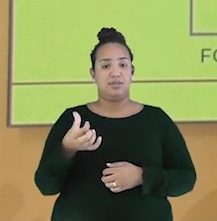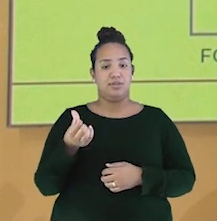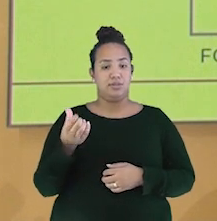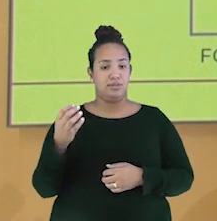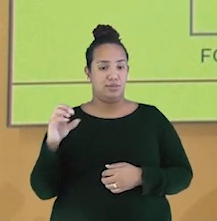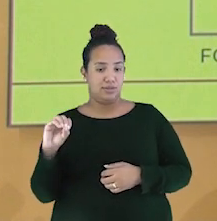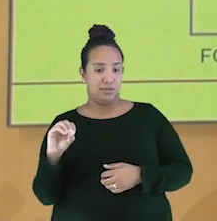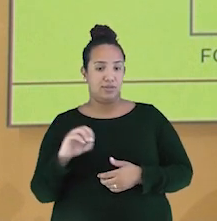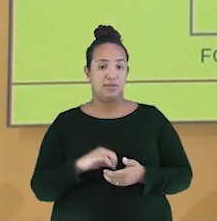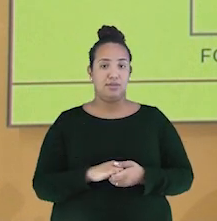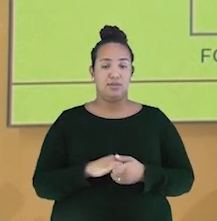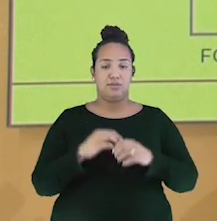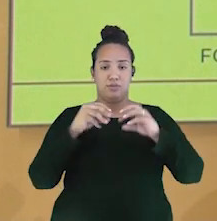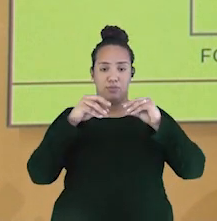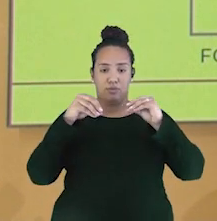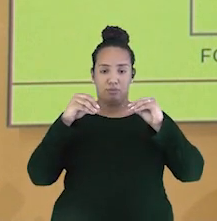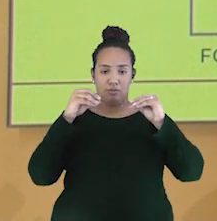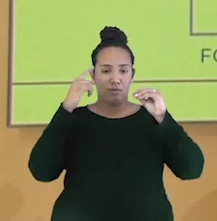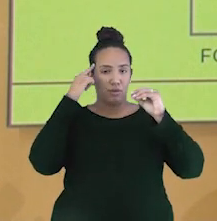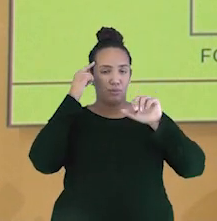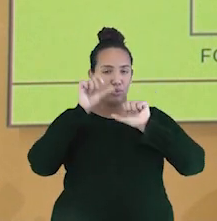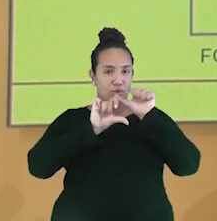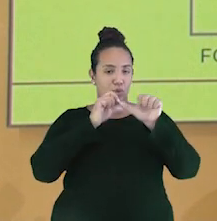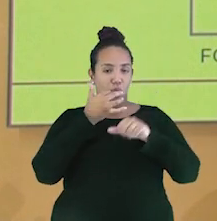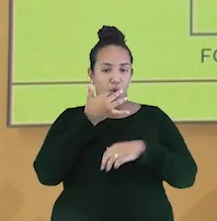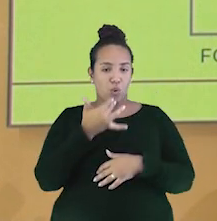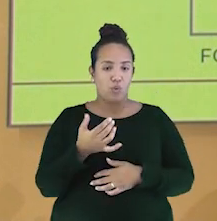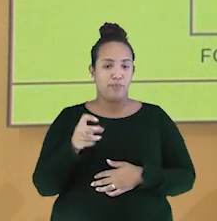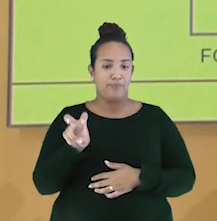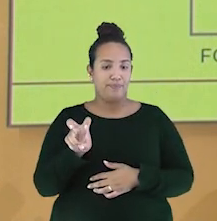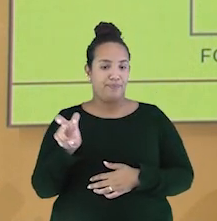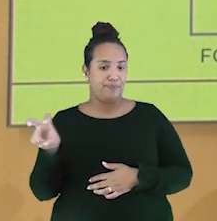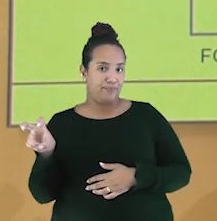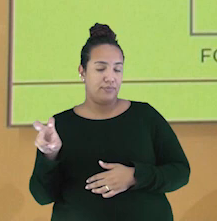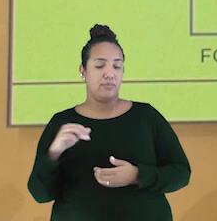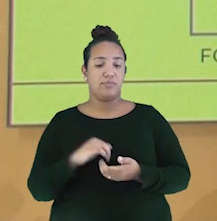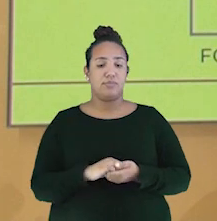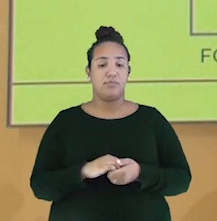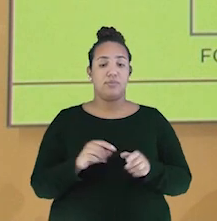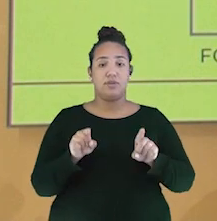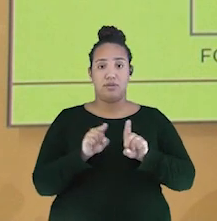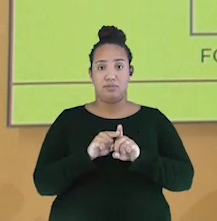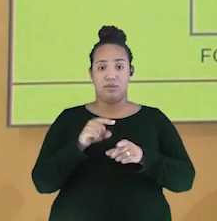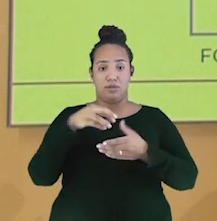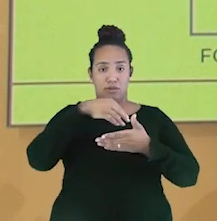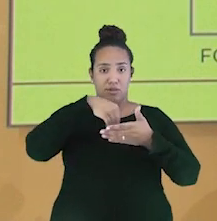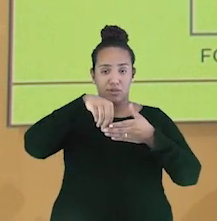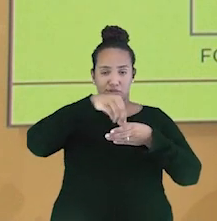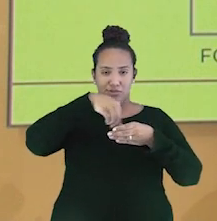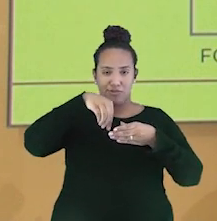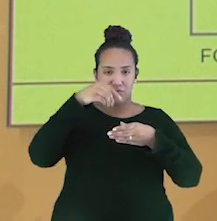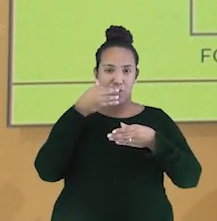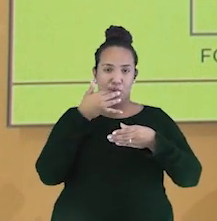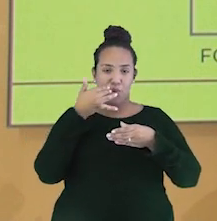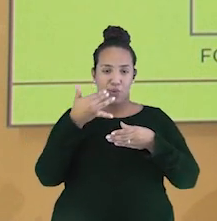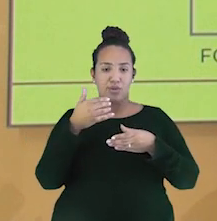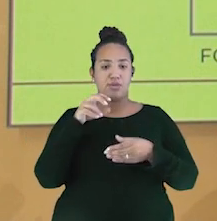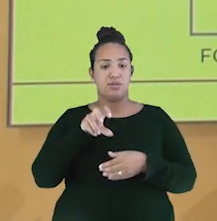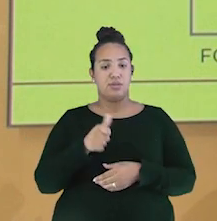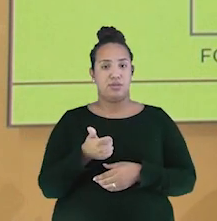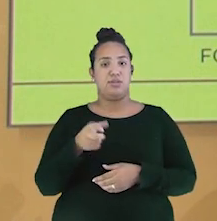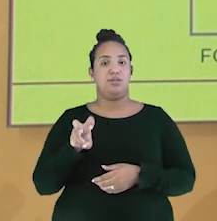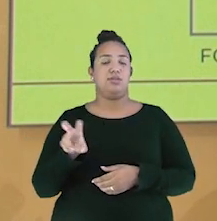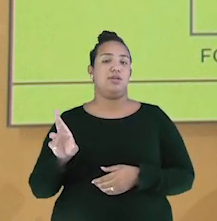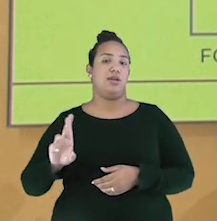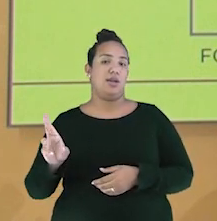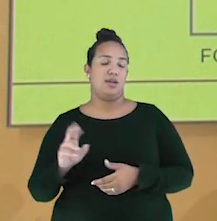o pó descolorante 55 e a coloração 15 reais Esta é